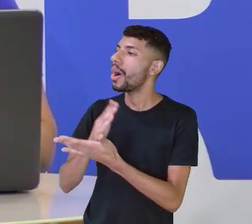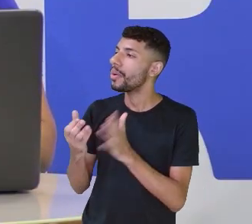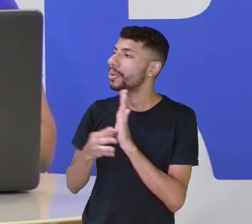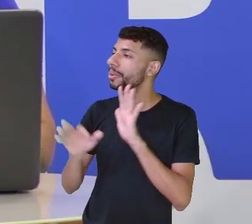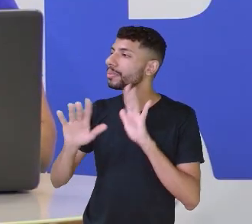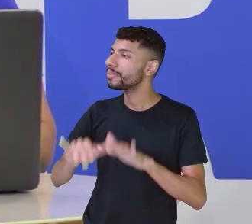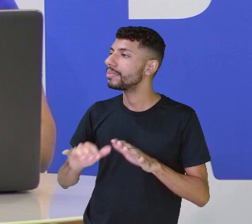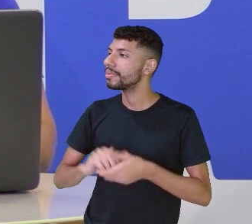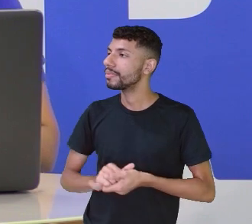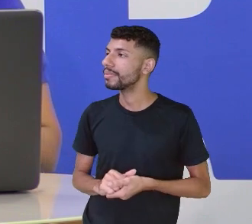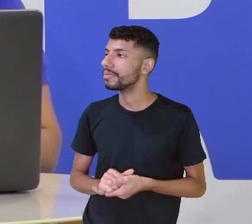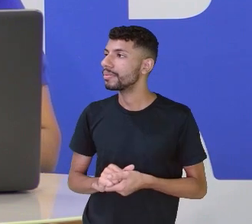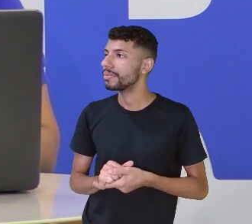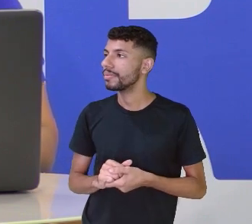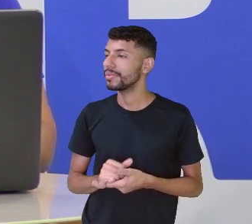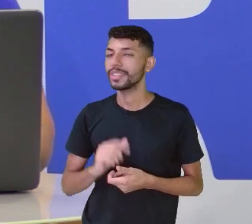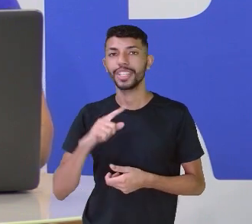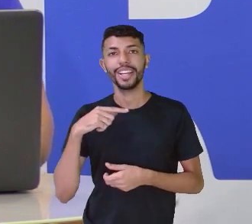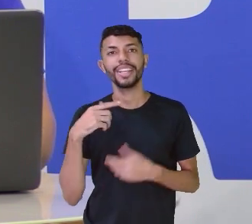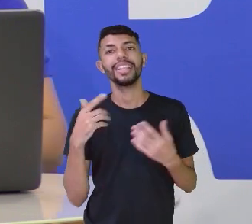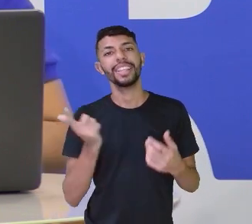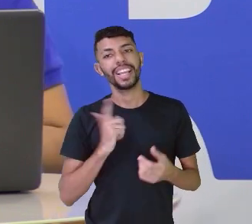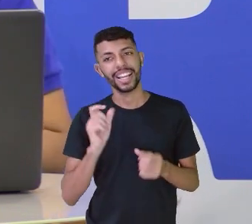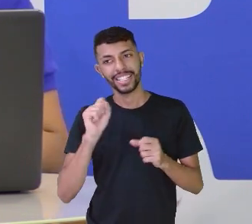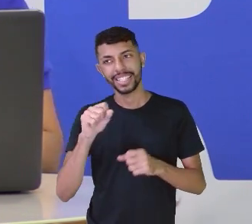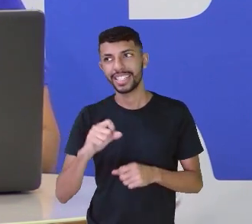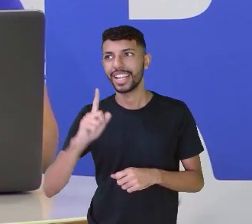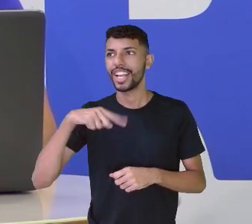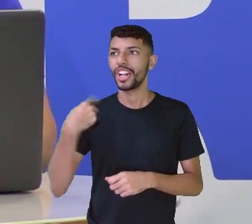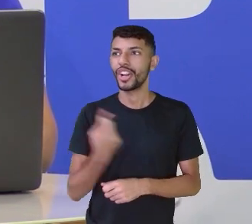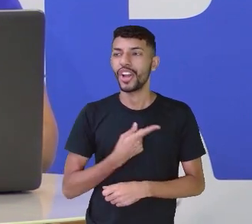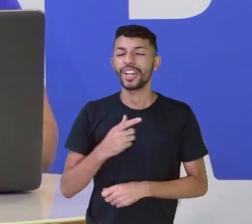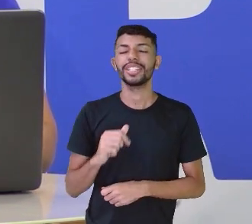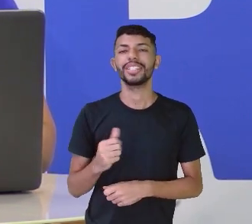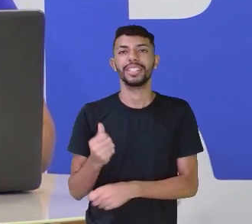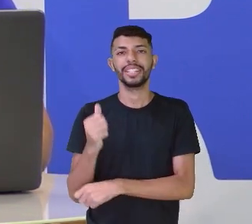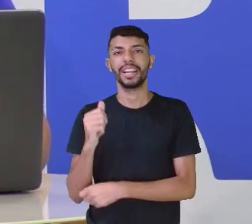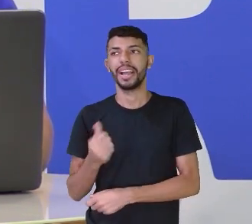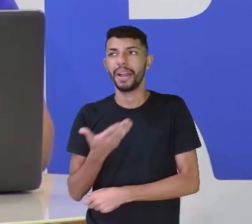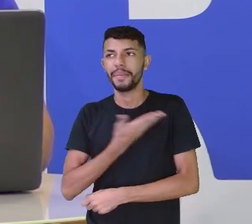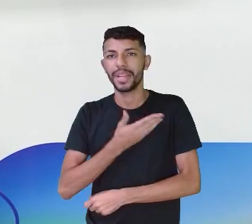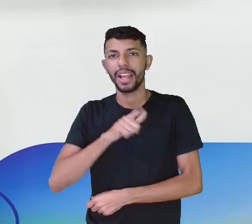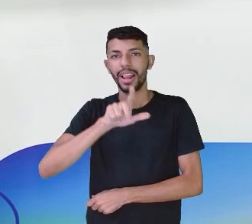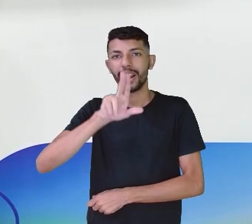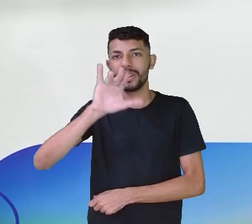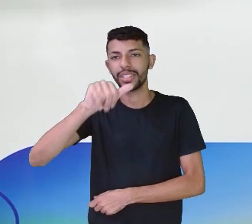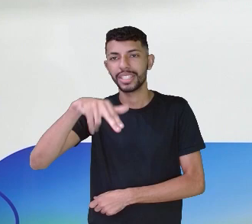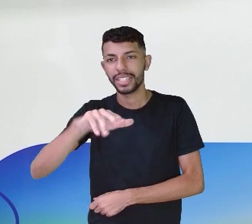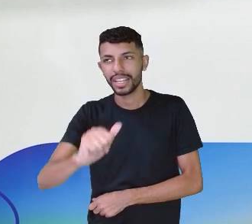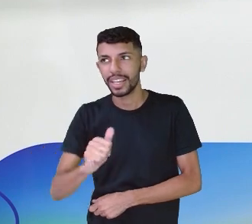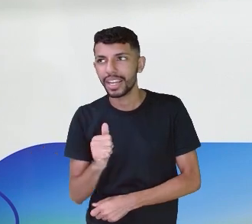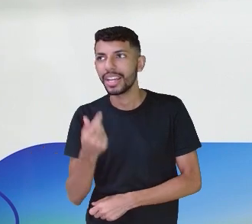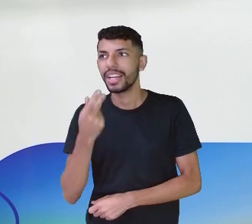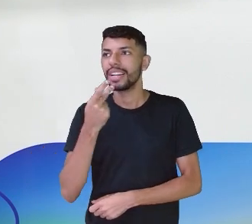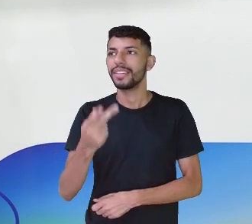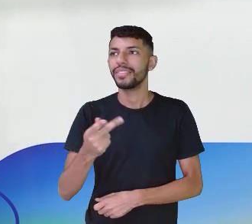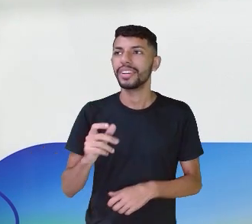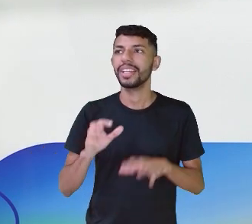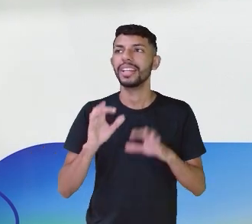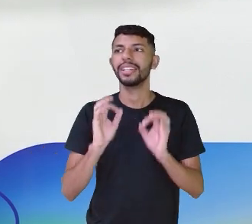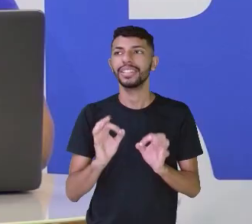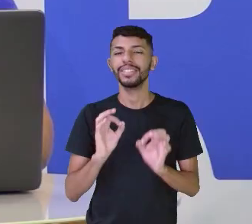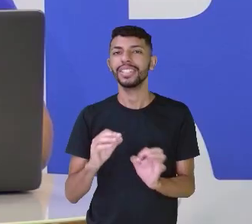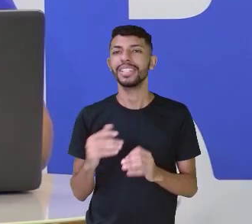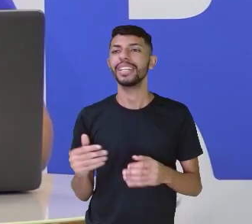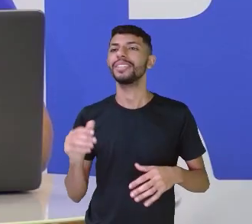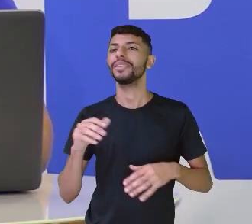Nossa querida Luciana Firmo participando. Olha aí. Dizendo pra gente uma boa aula. Obrigada, Lu. Beijo pra minha coordenadora show.